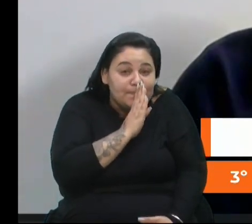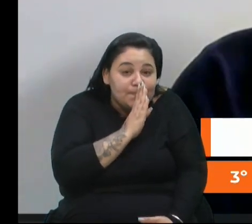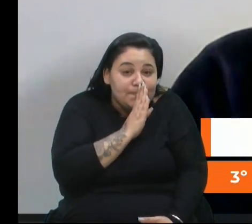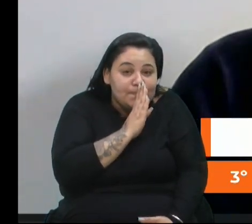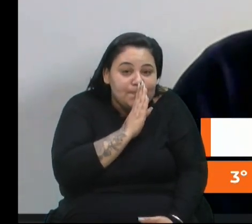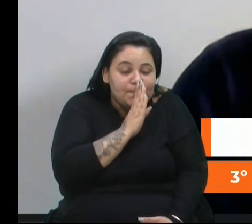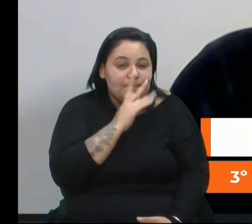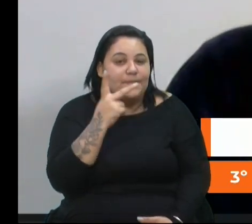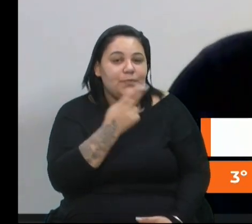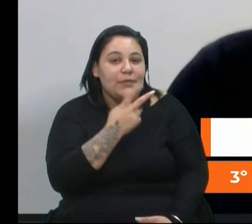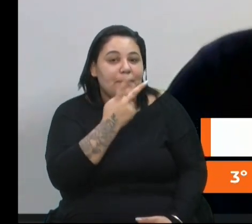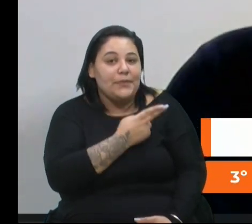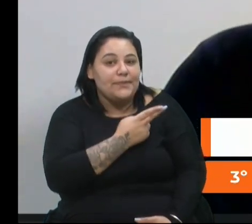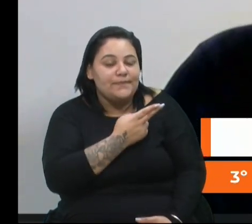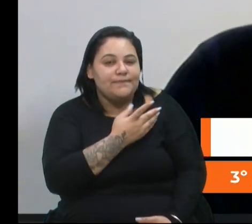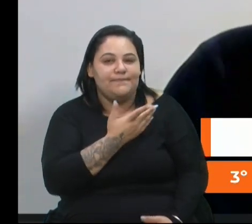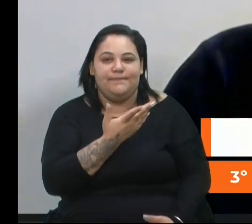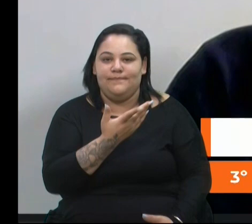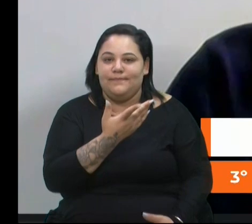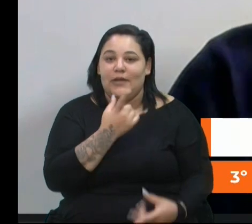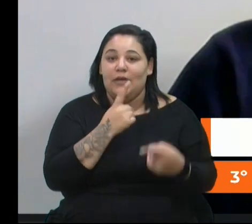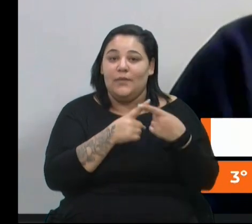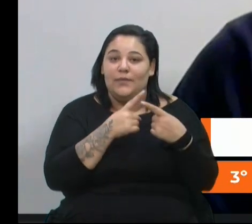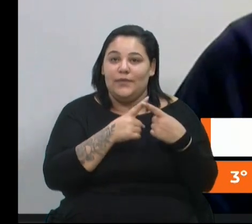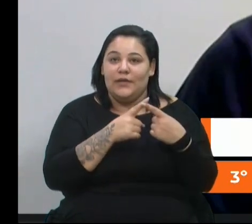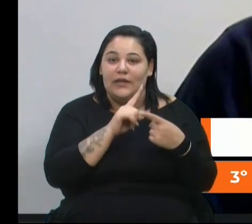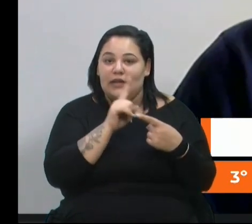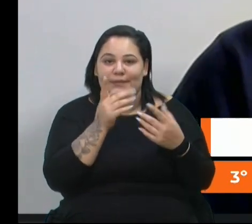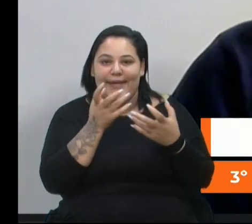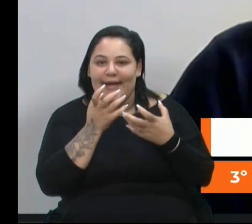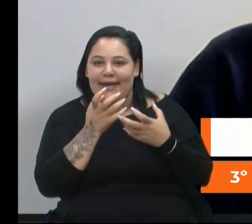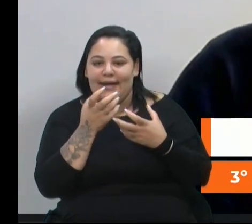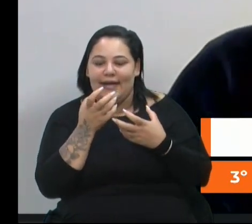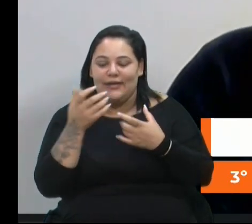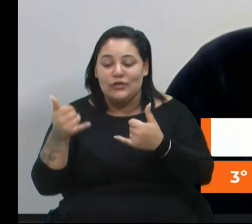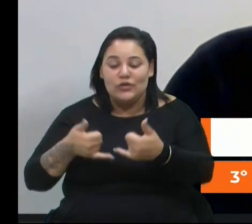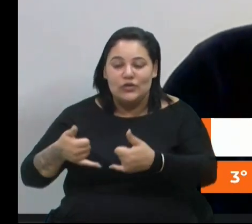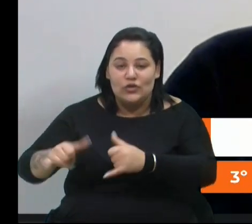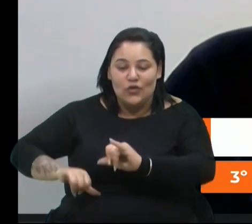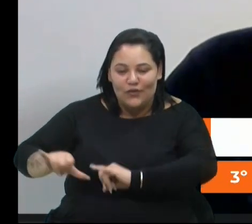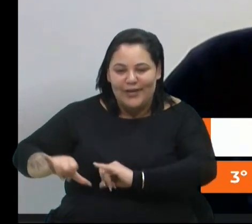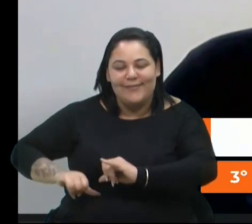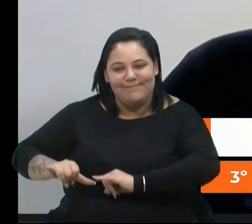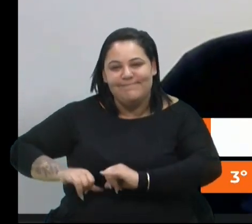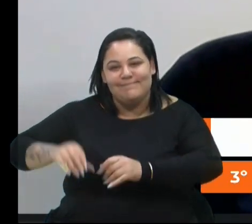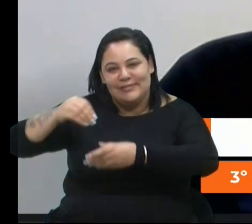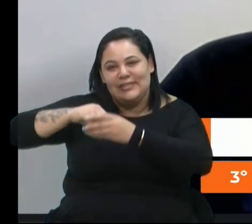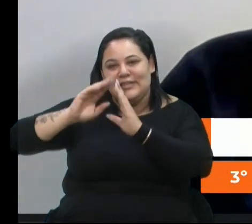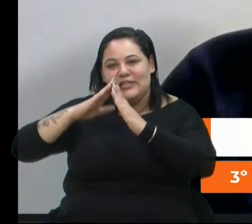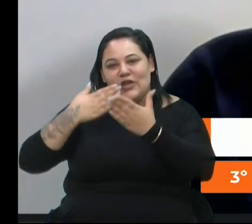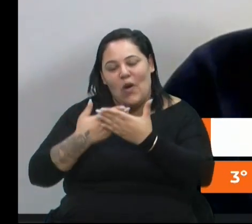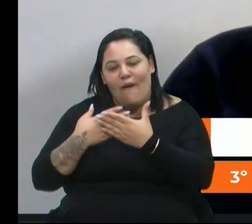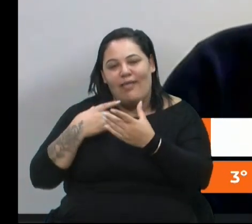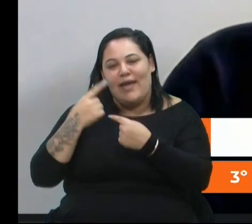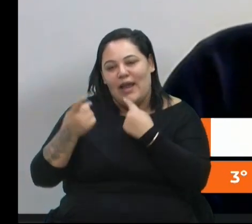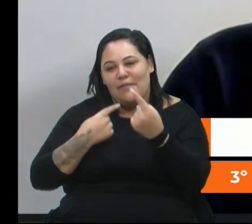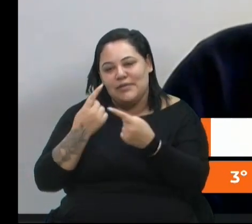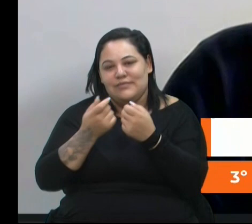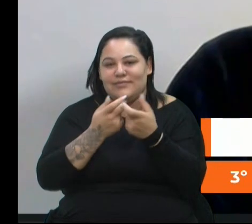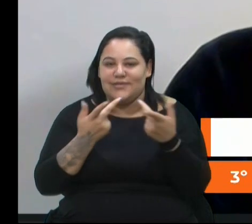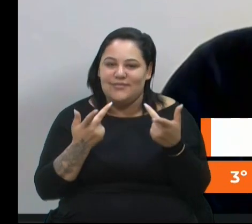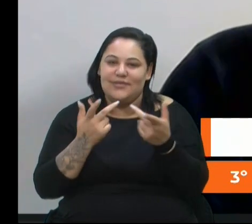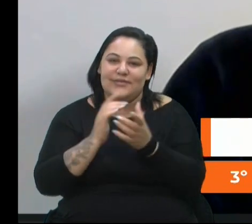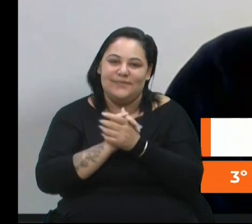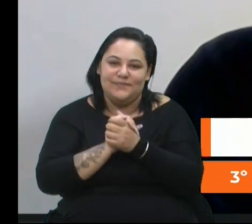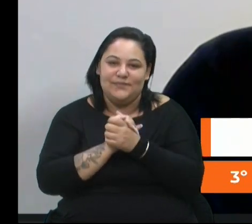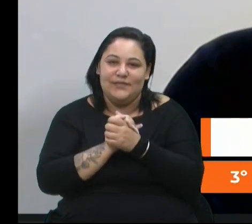podando, precisa ficar se vigiando para não ser taxado, para não ser não sofrer reclamação